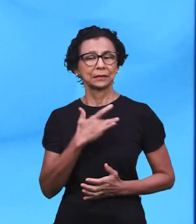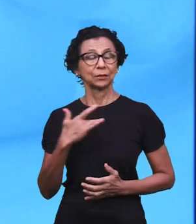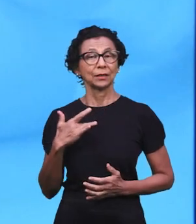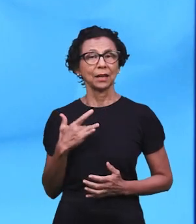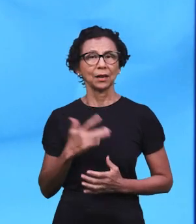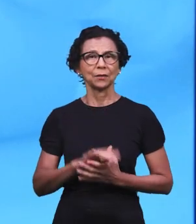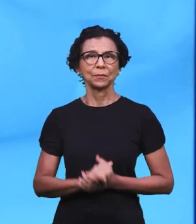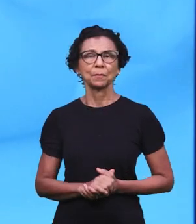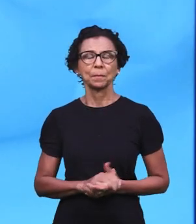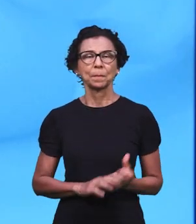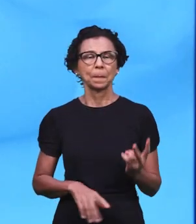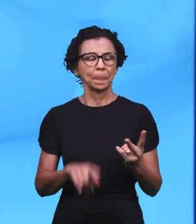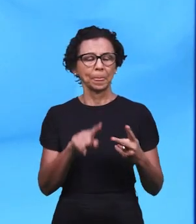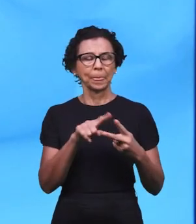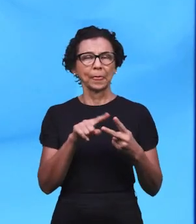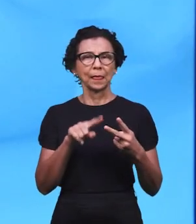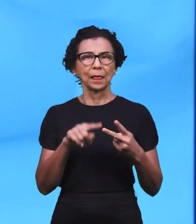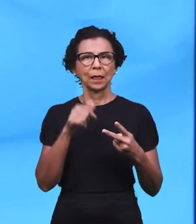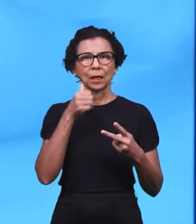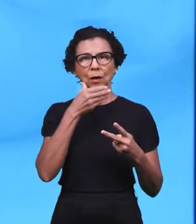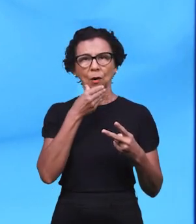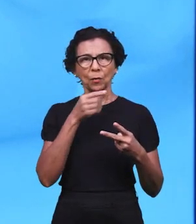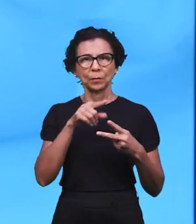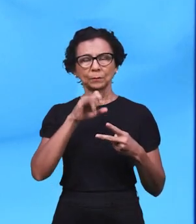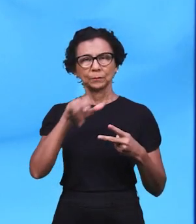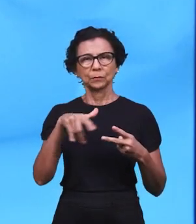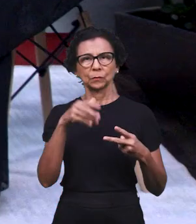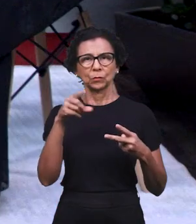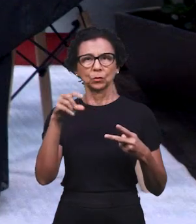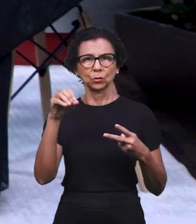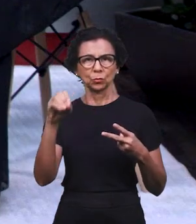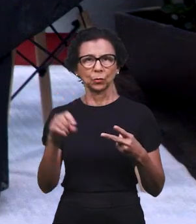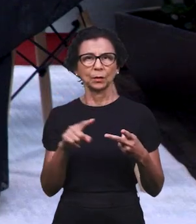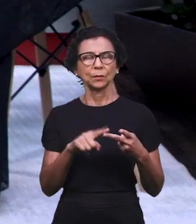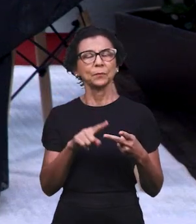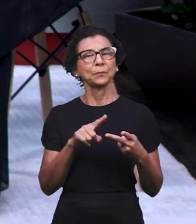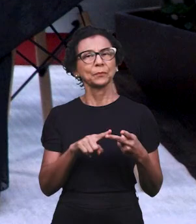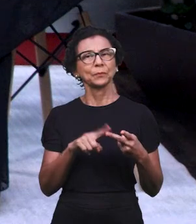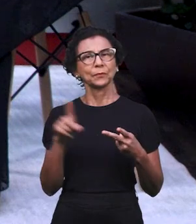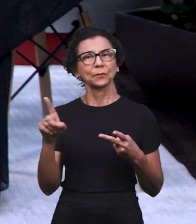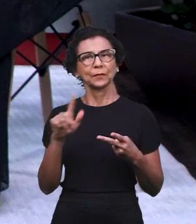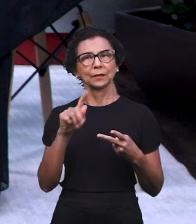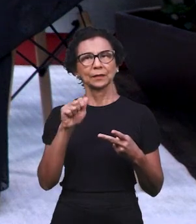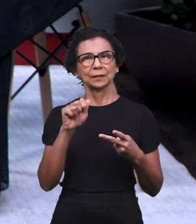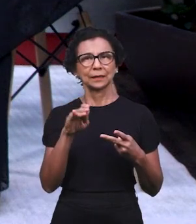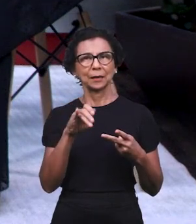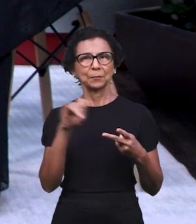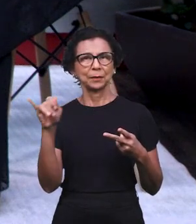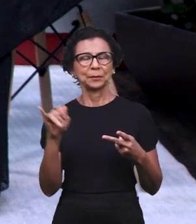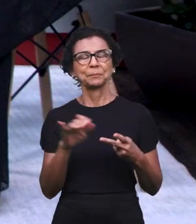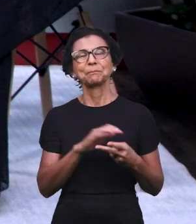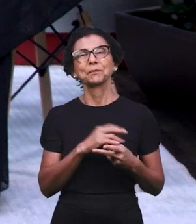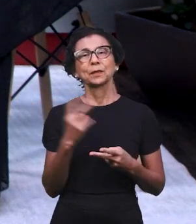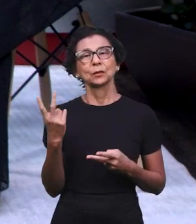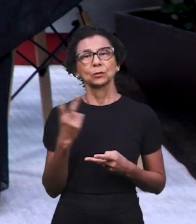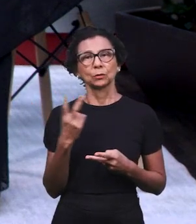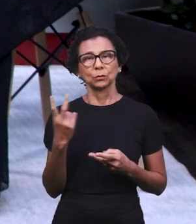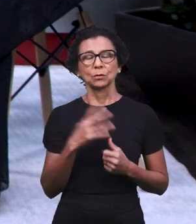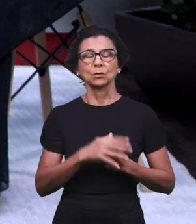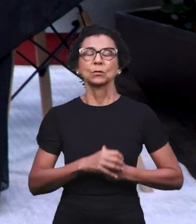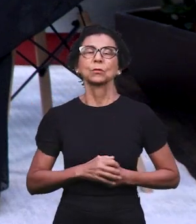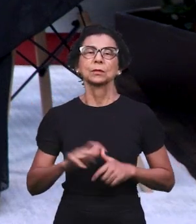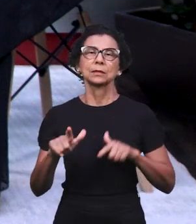Dr. João Pedro Xavier e a doutora Gabriela Marçal. Vocês já estão vendo eles aqui no estúdio. Ambos atuam na